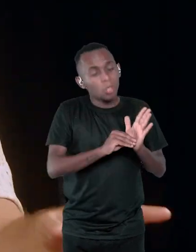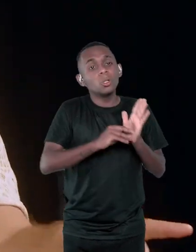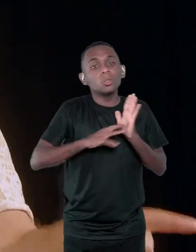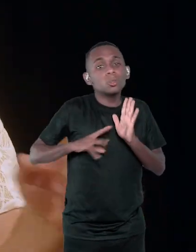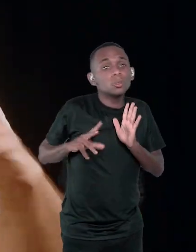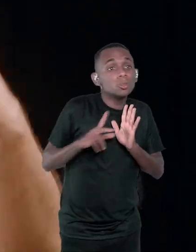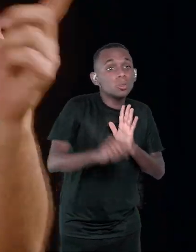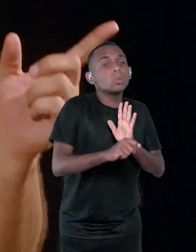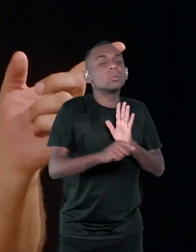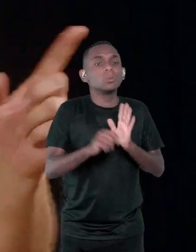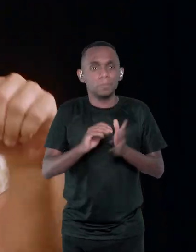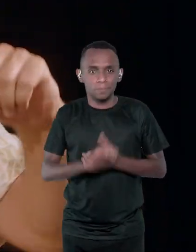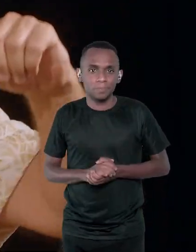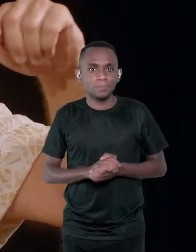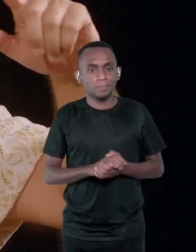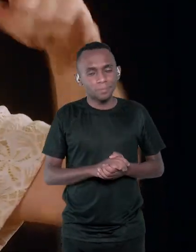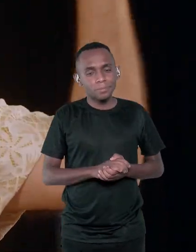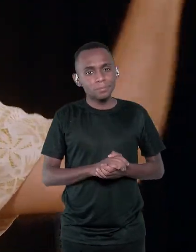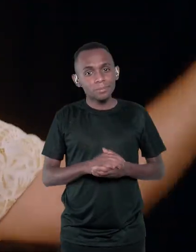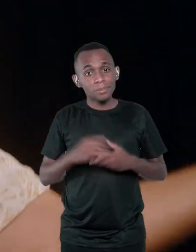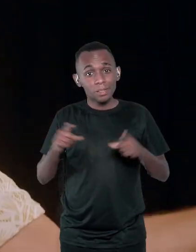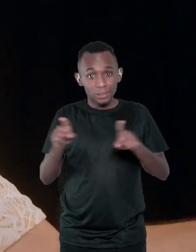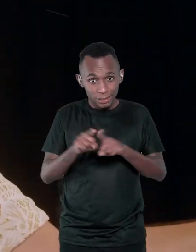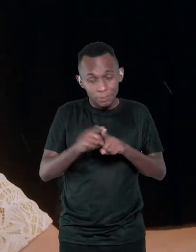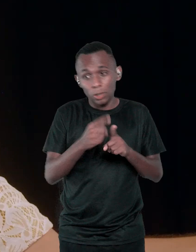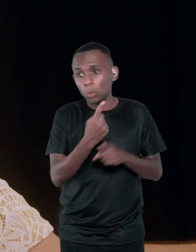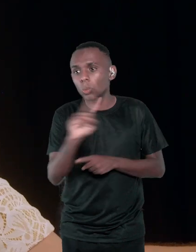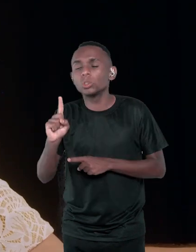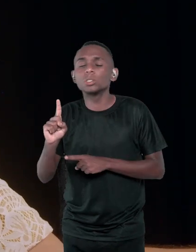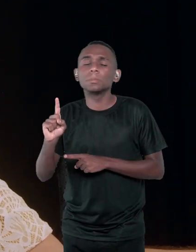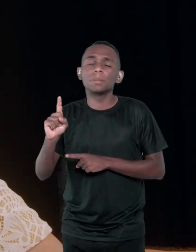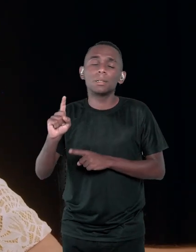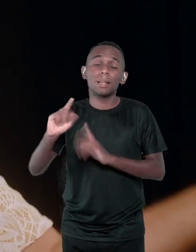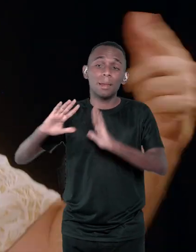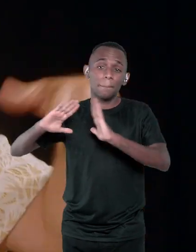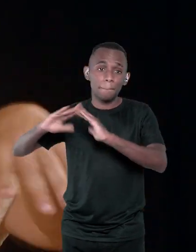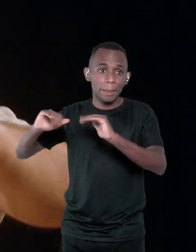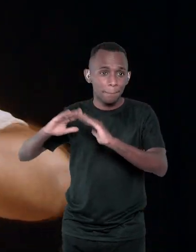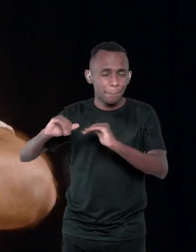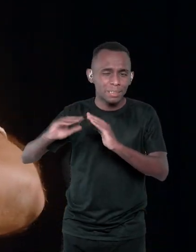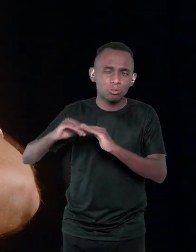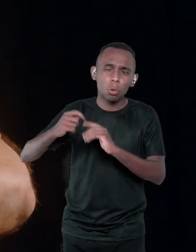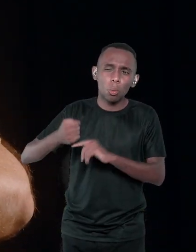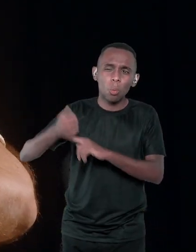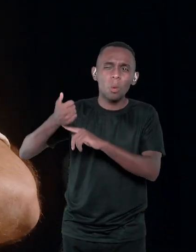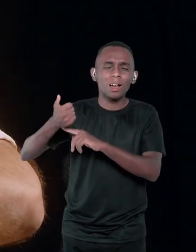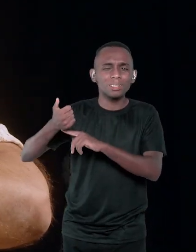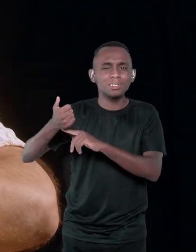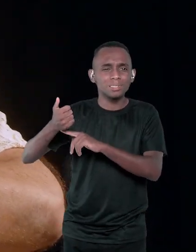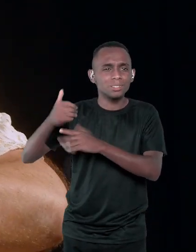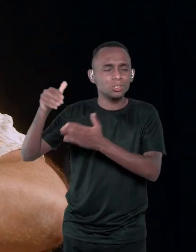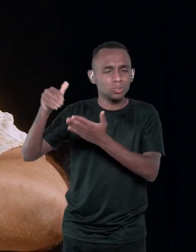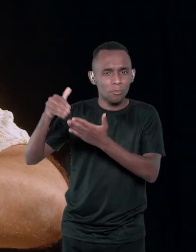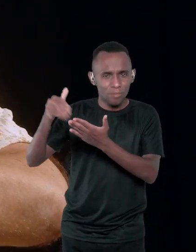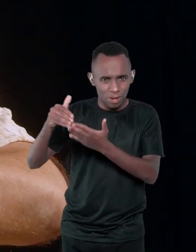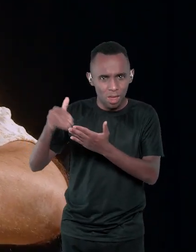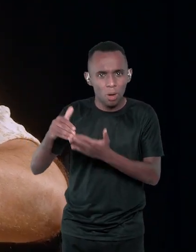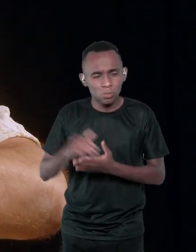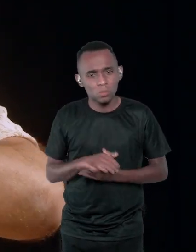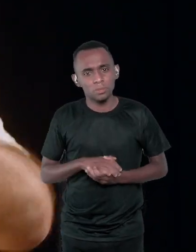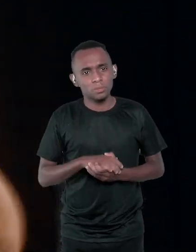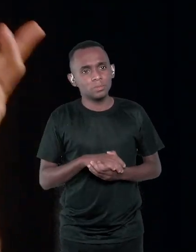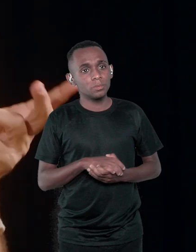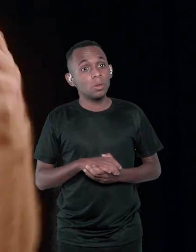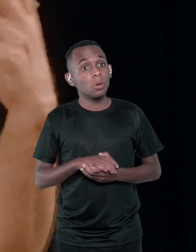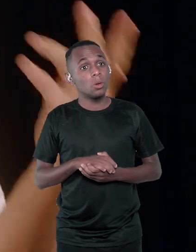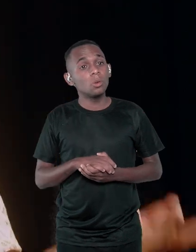nas tragédias. E também, a última vez que ela me pediu isso, foi quase no final já.